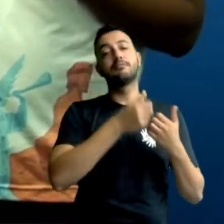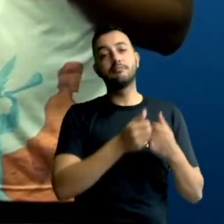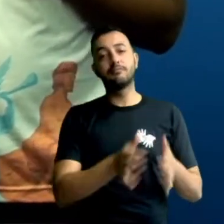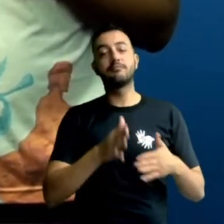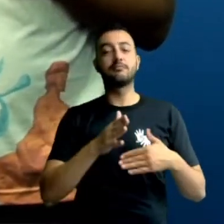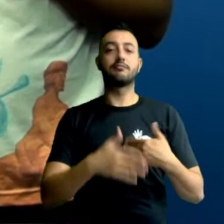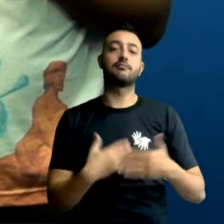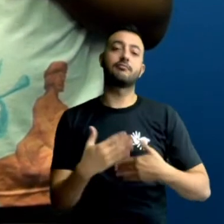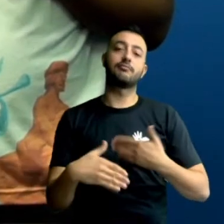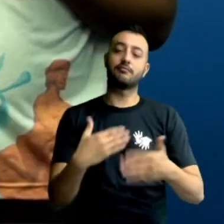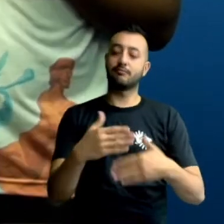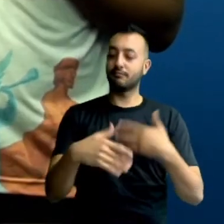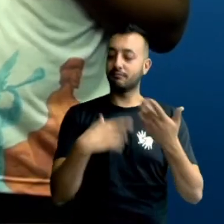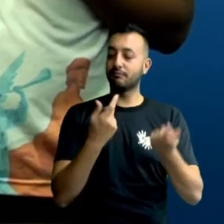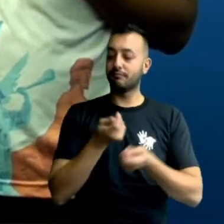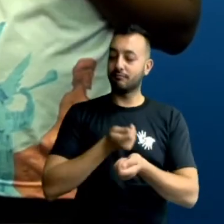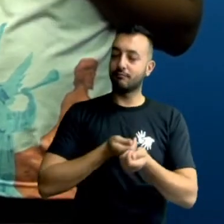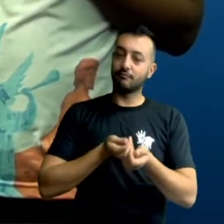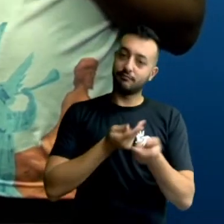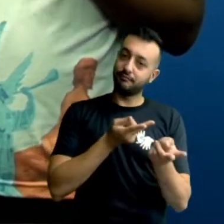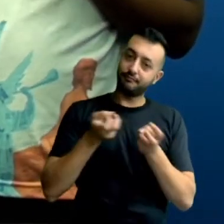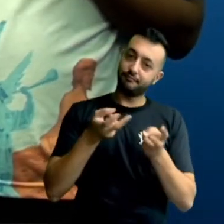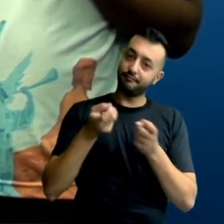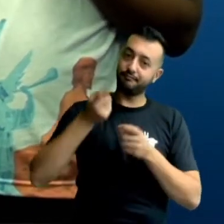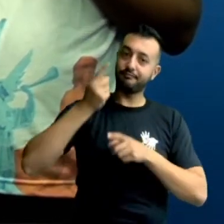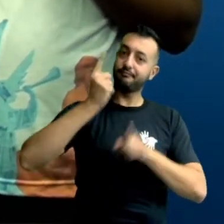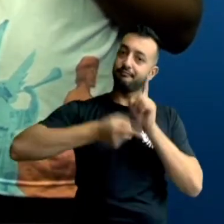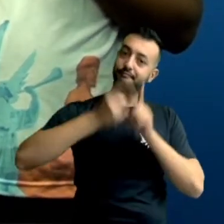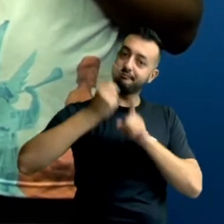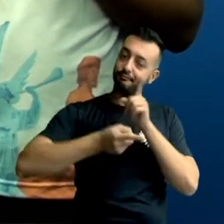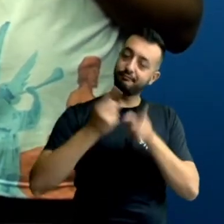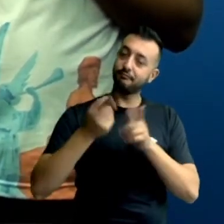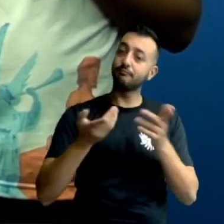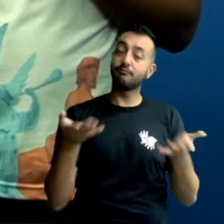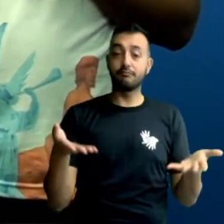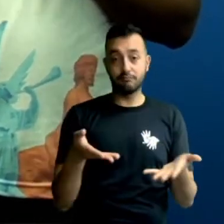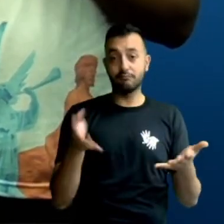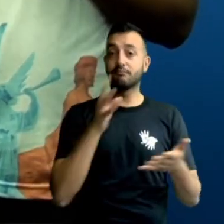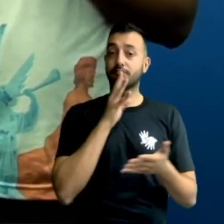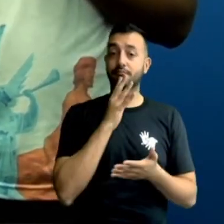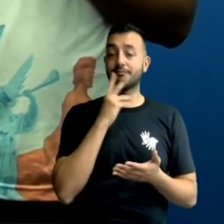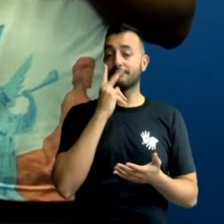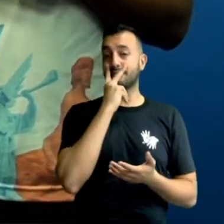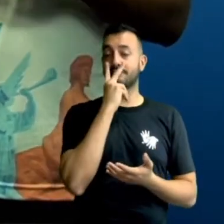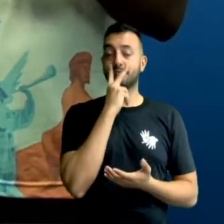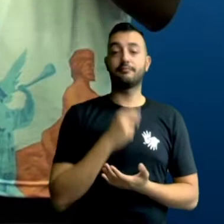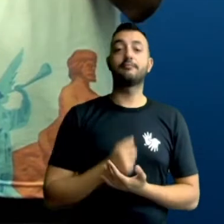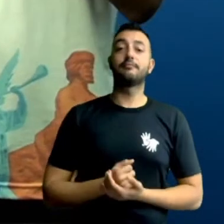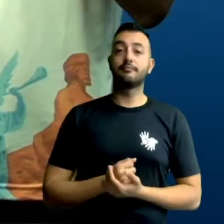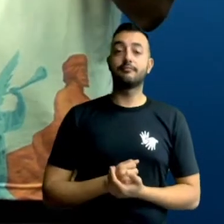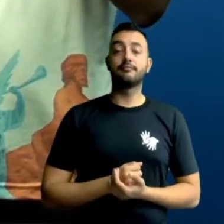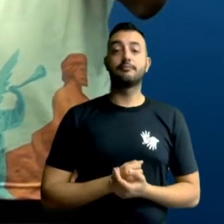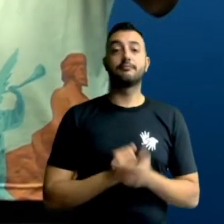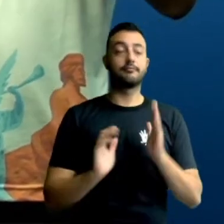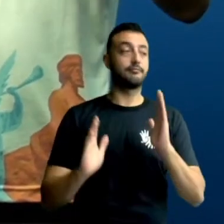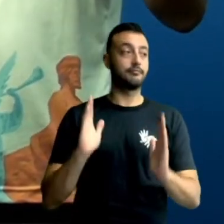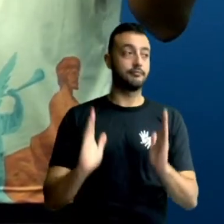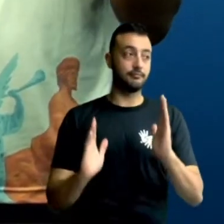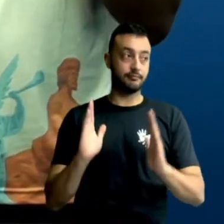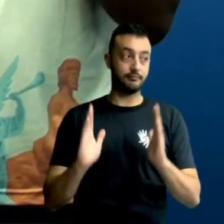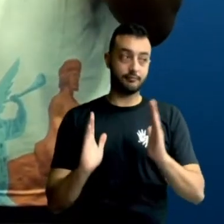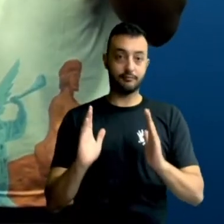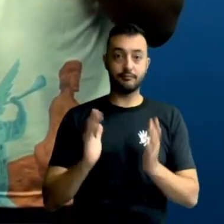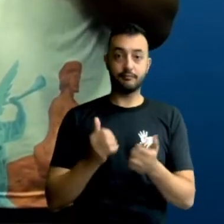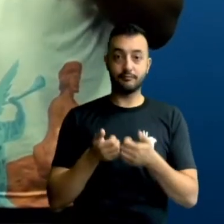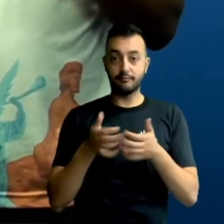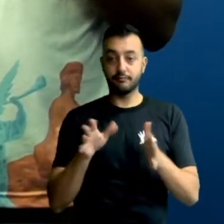esse processo de colonização, onde hoje nós conhecemos a Vitória de Santo Antão. Neste período aí, no início